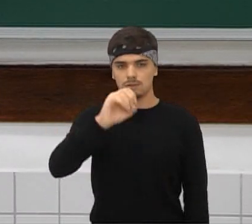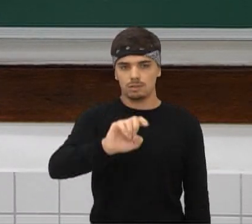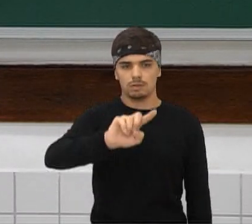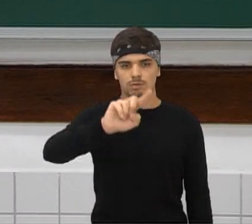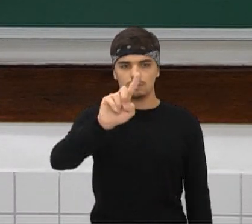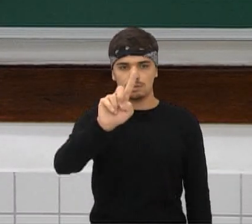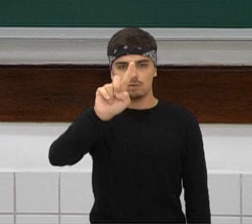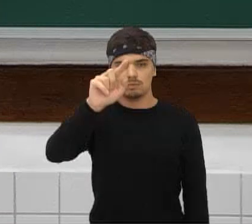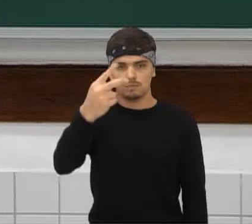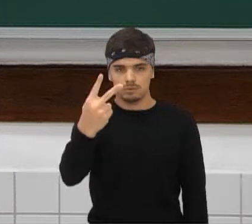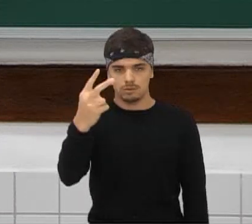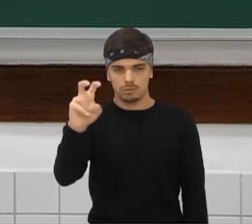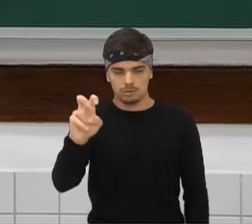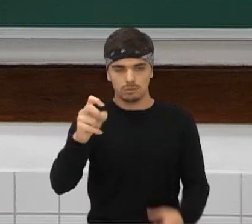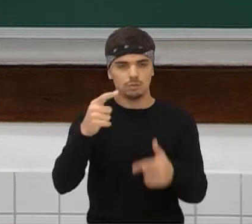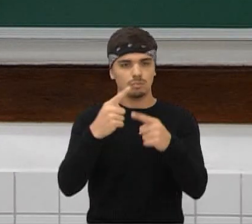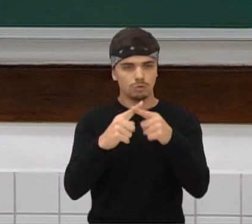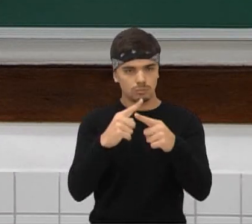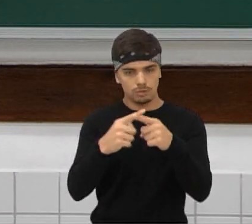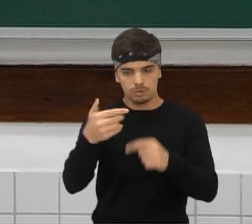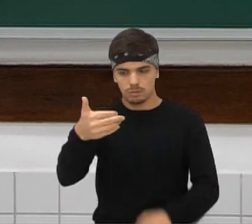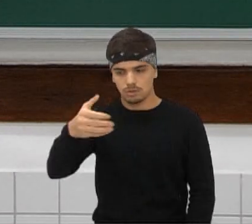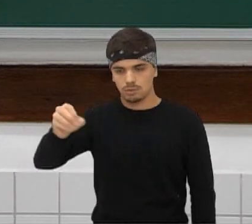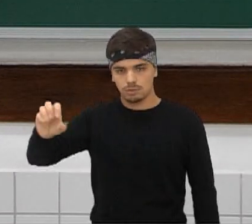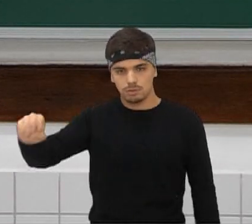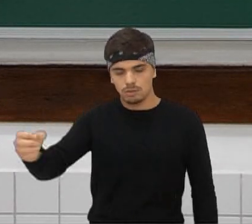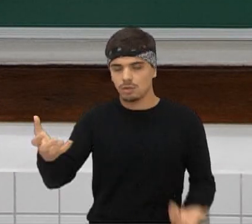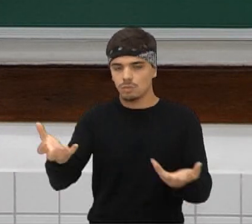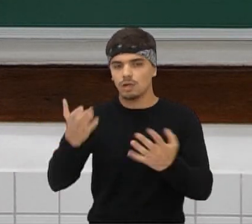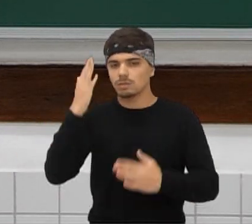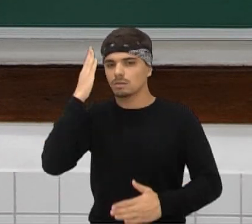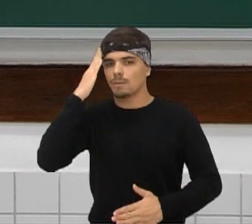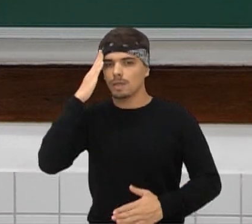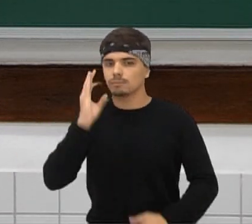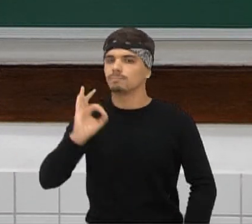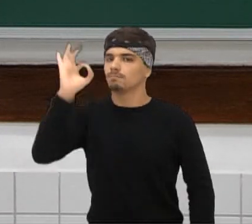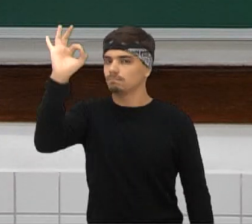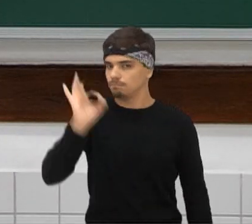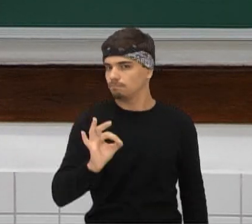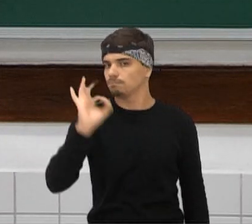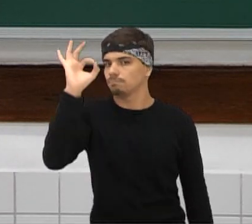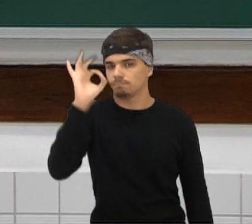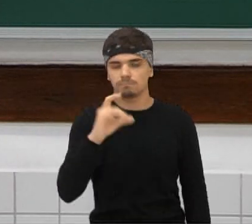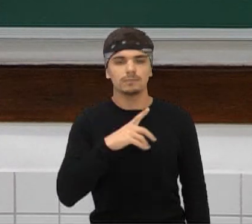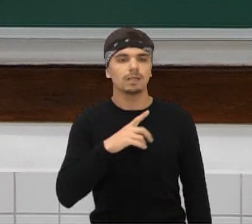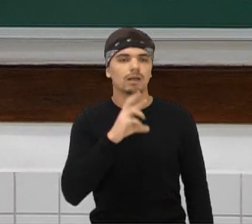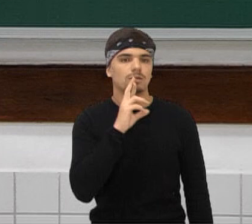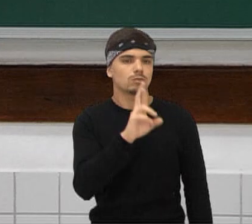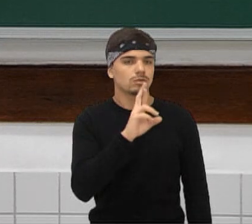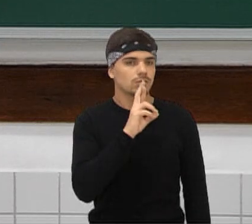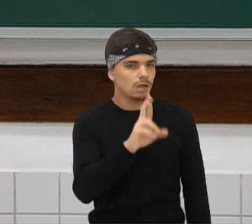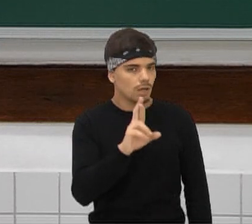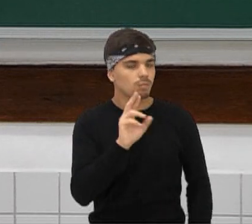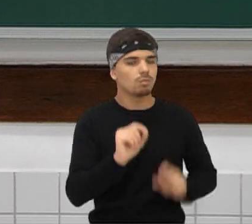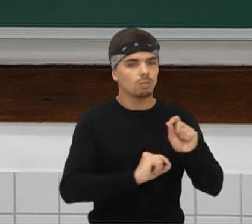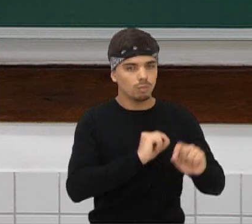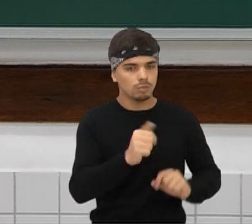0,125. Multiplico por 100 porque eu quero saber qual é a porcentagem. Aí me dá um resultado